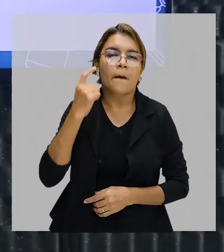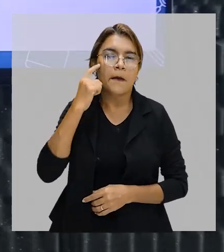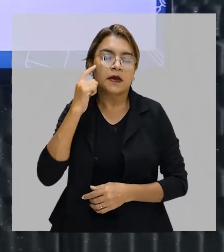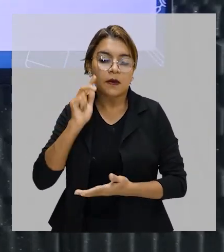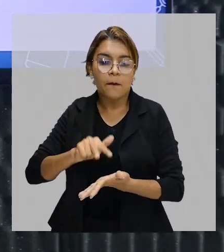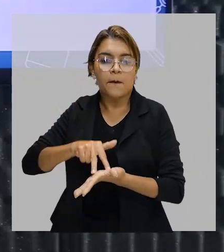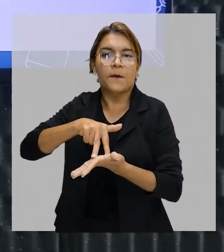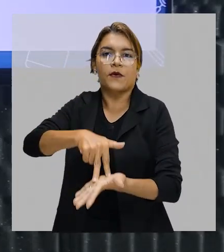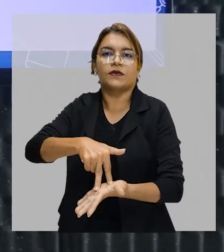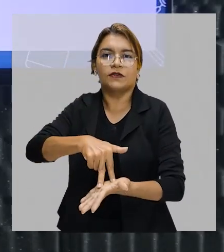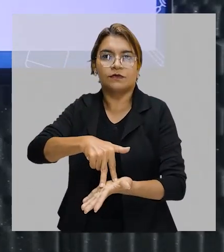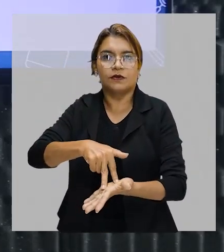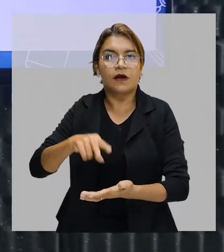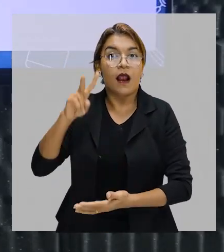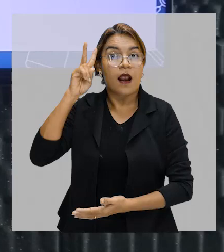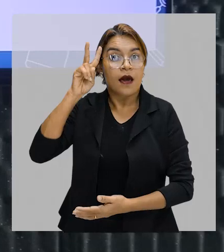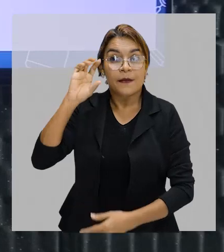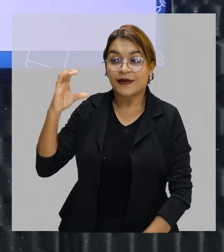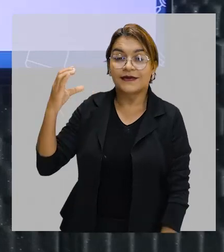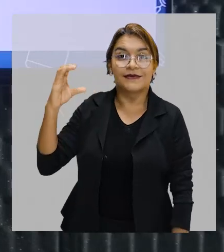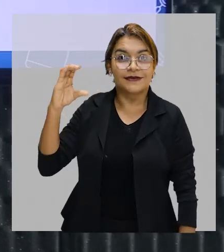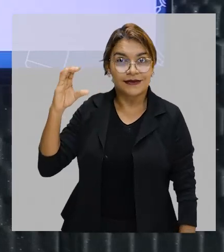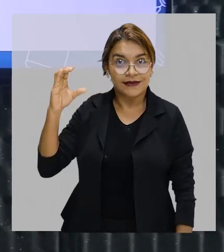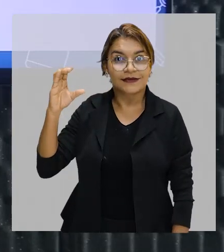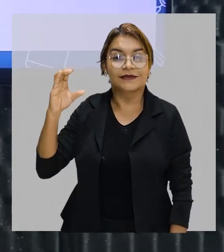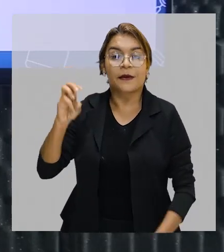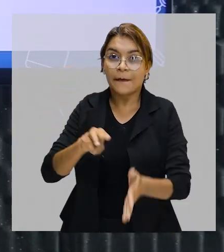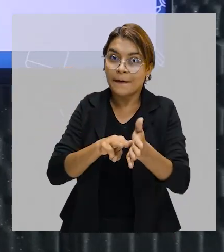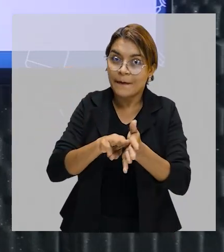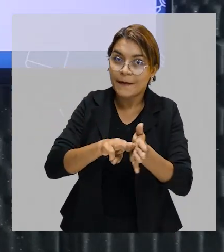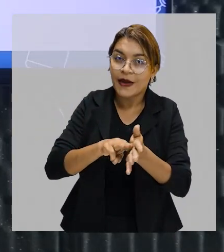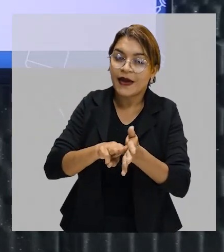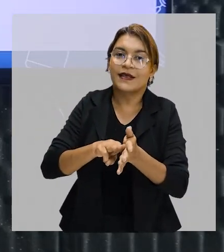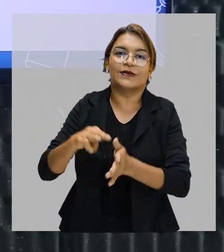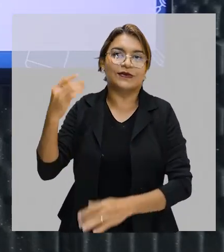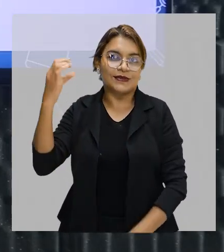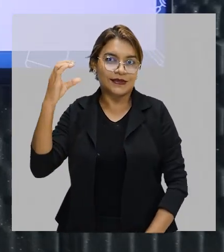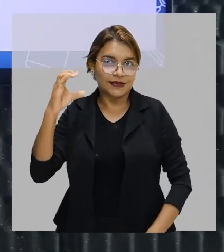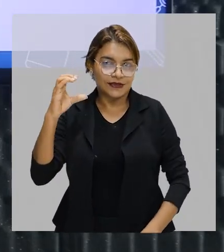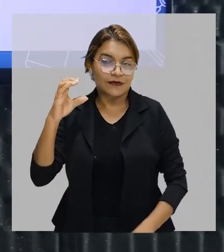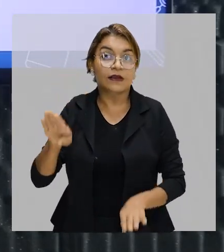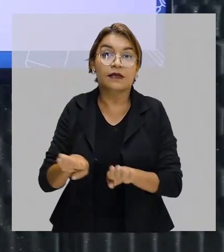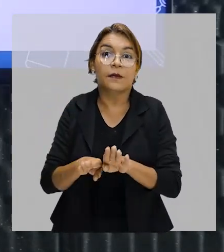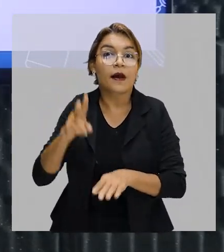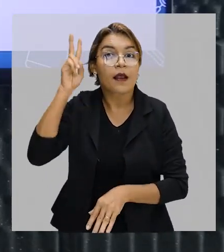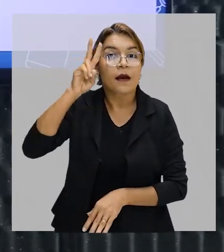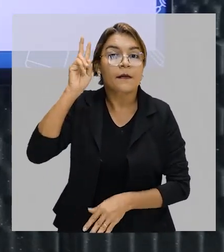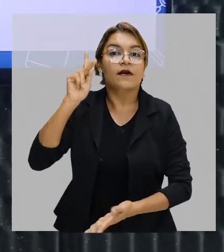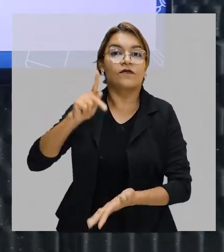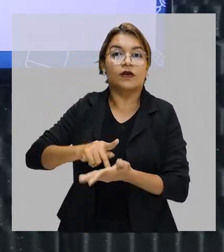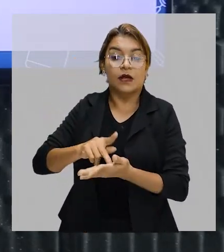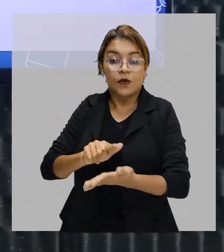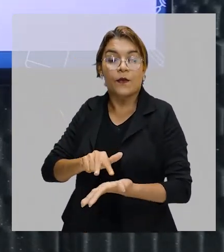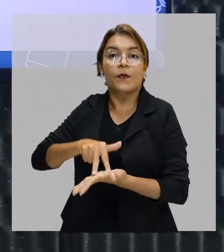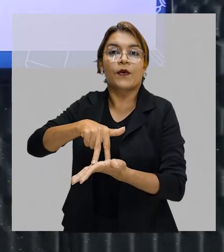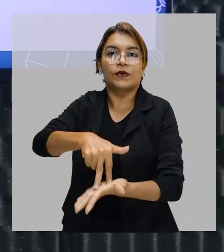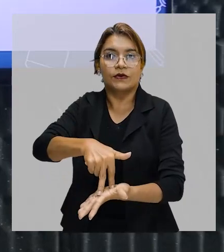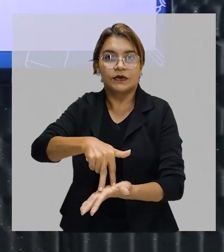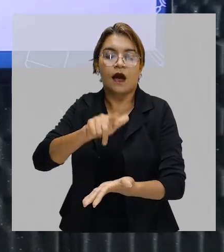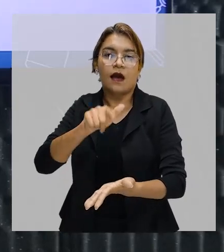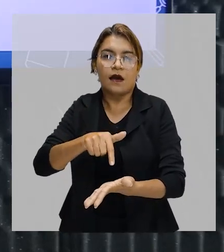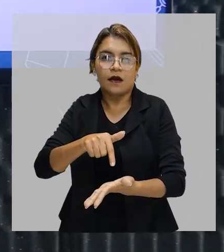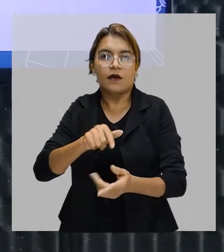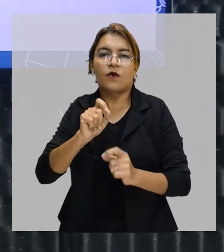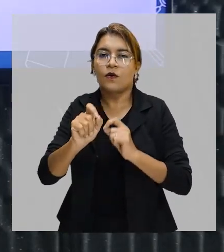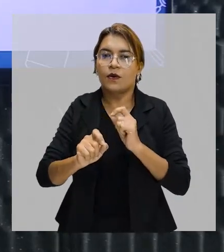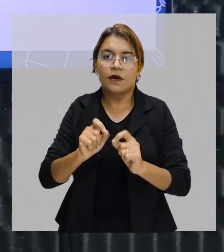a gente vai pensar em ciência. A gente vai pensar no método científico. A gente vai lembrar que, na verdade, o positivismo é uma espécie